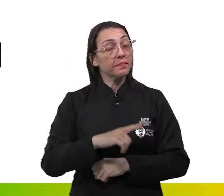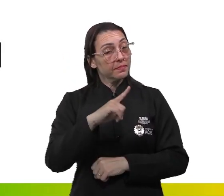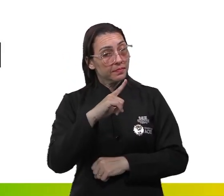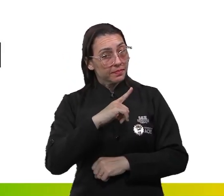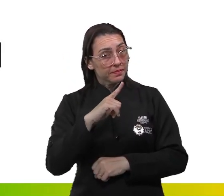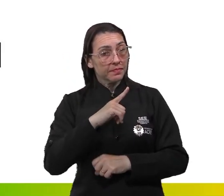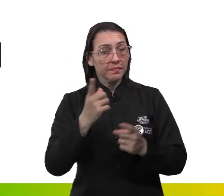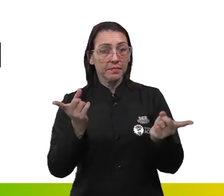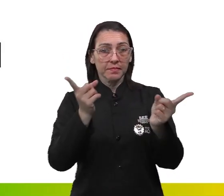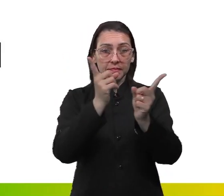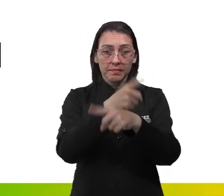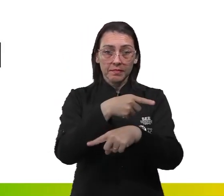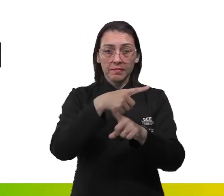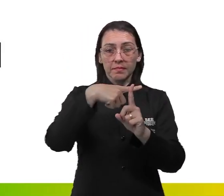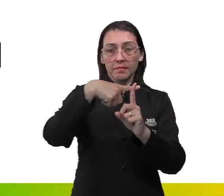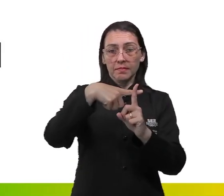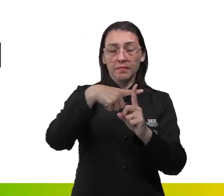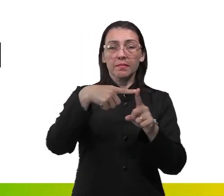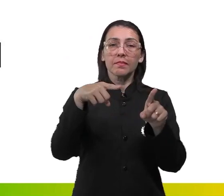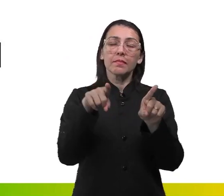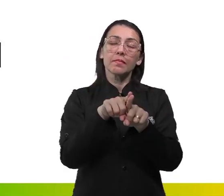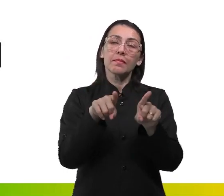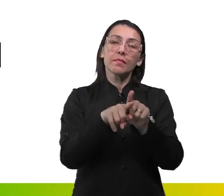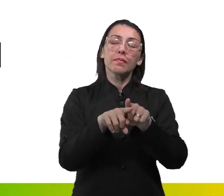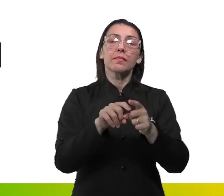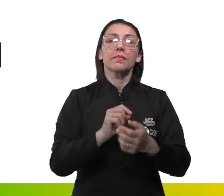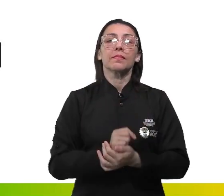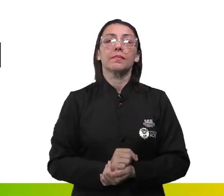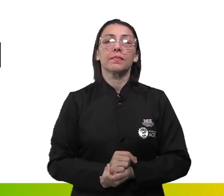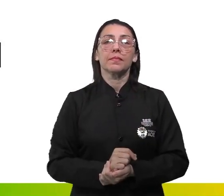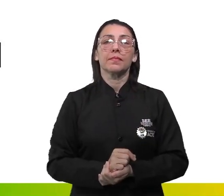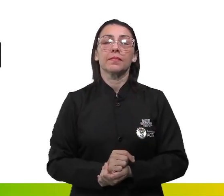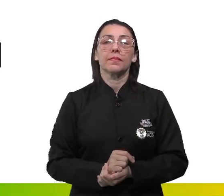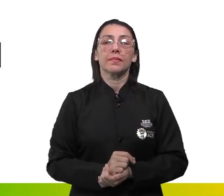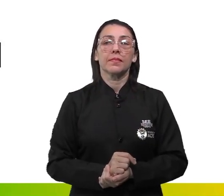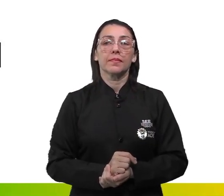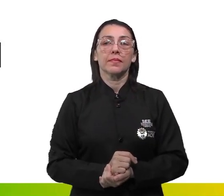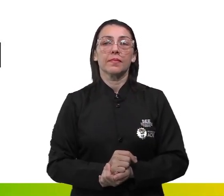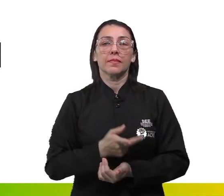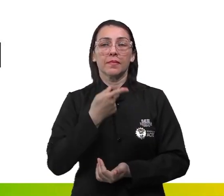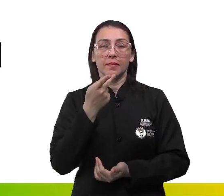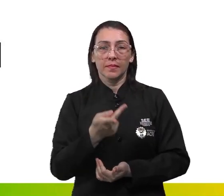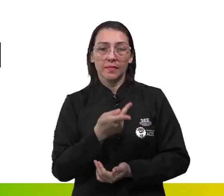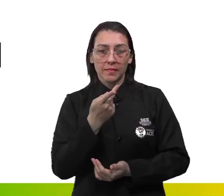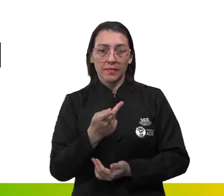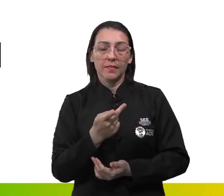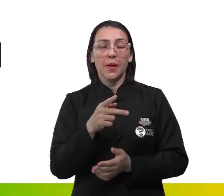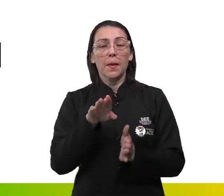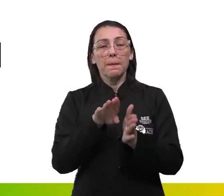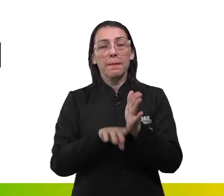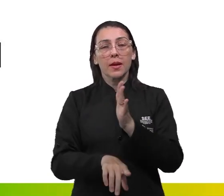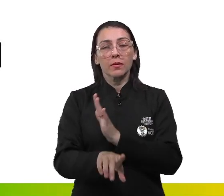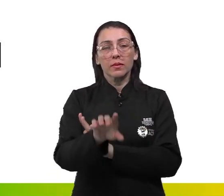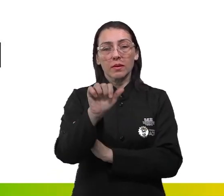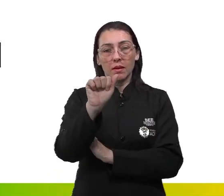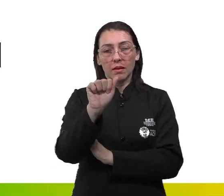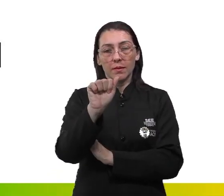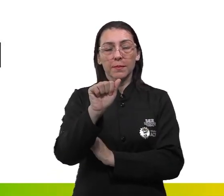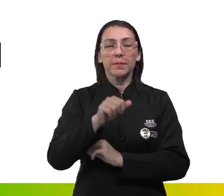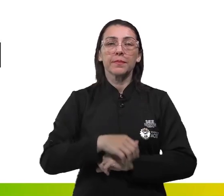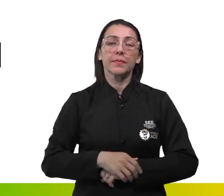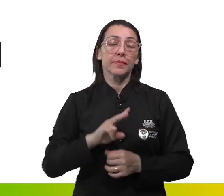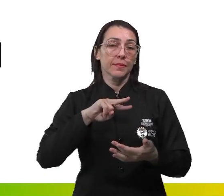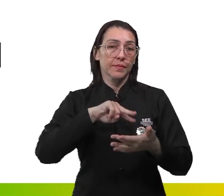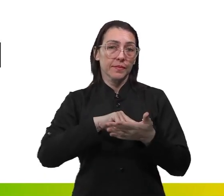Existe um inverso aditivo para a adição, que normalmente nós denominamos ele por menos A.